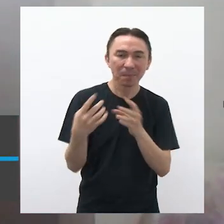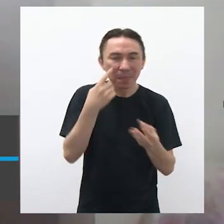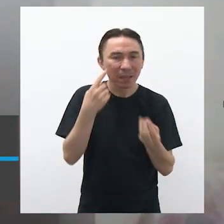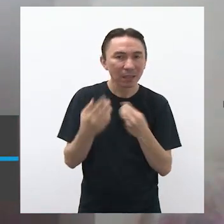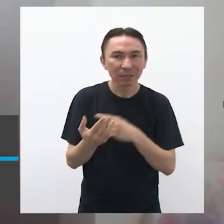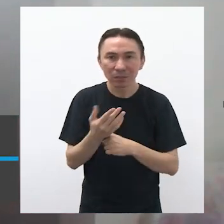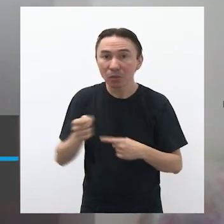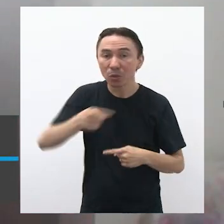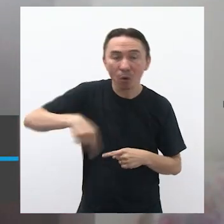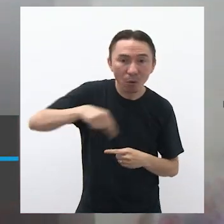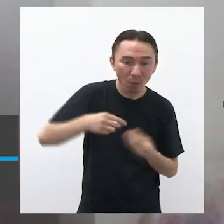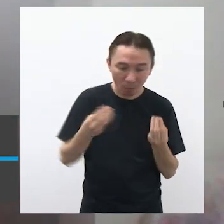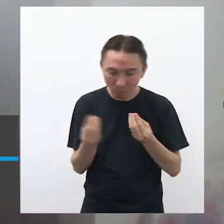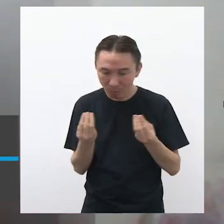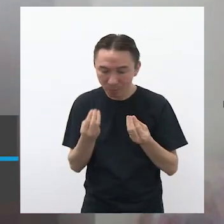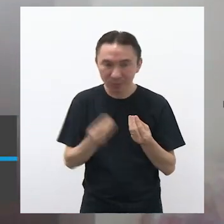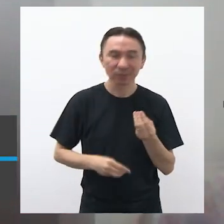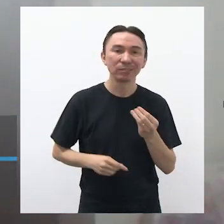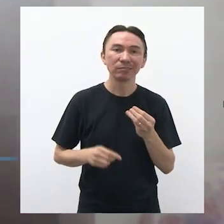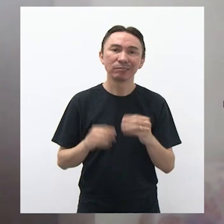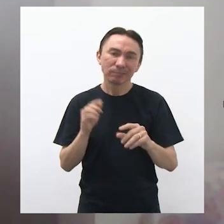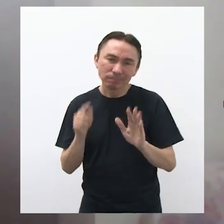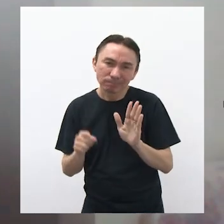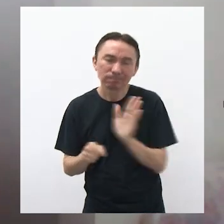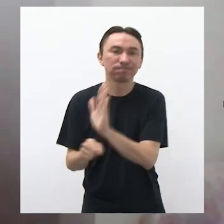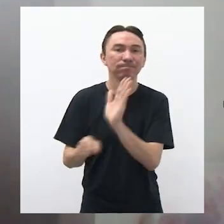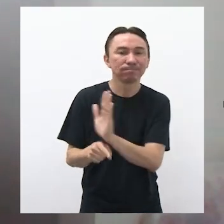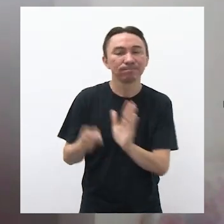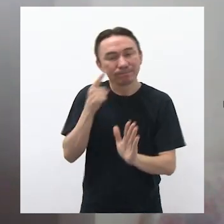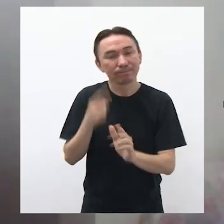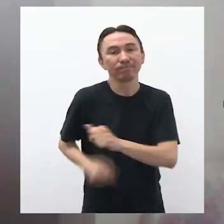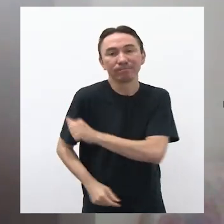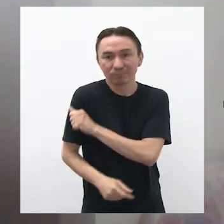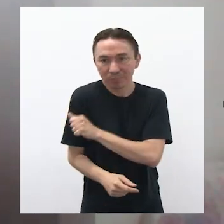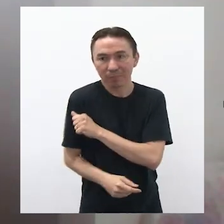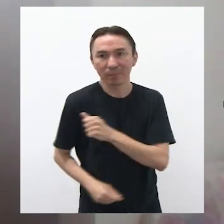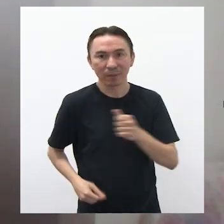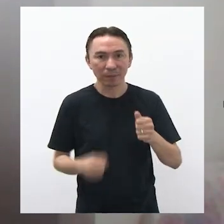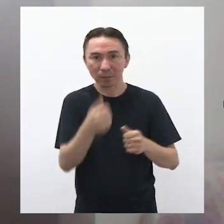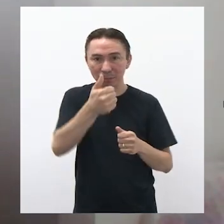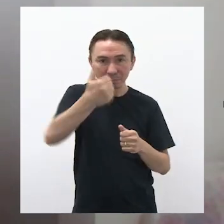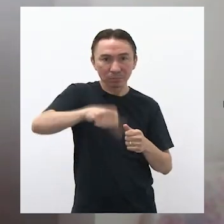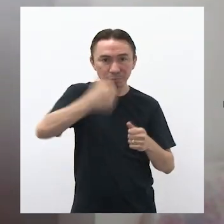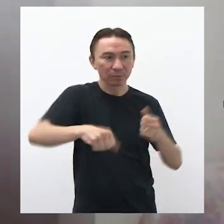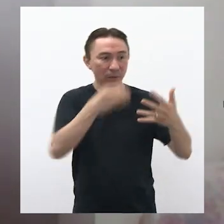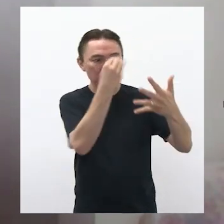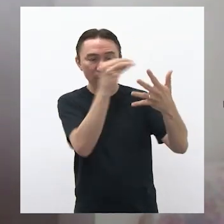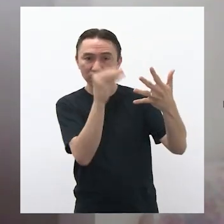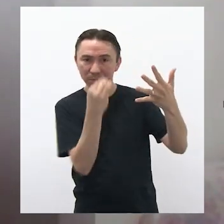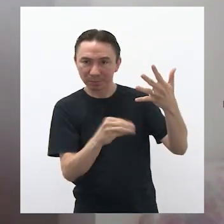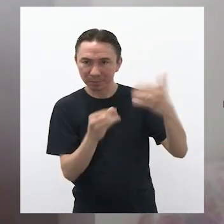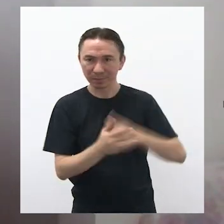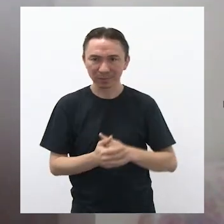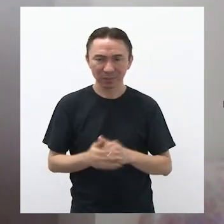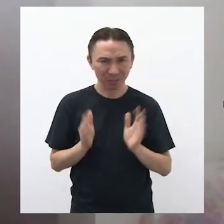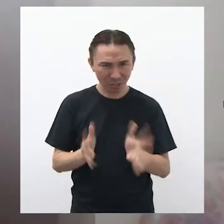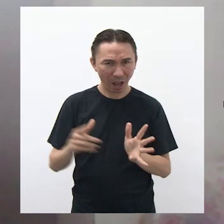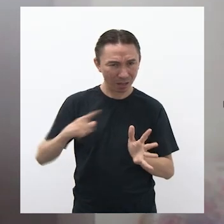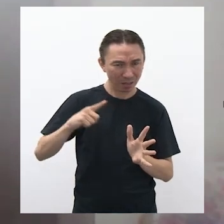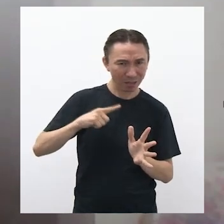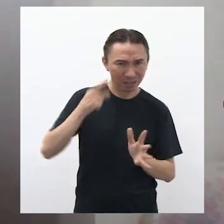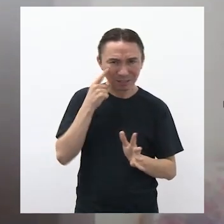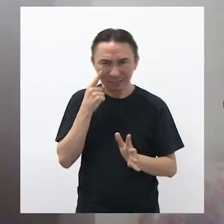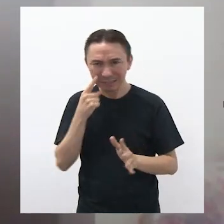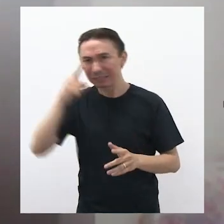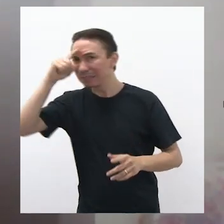dos seus, né, das suas rubricas, nesse importante exercício. Tati, o pessoal já colocou aí algum desafio, alguma conquista?